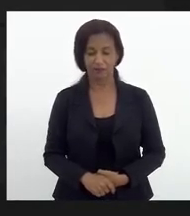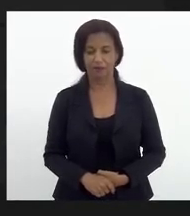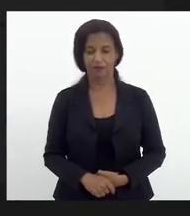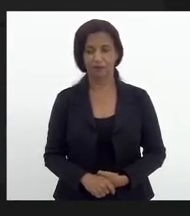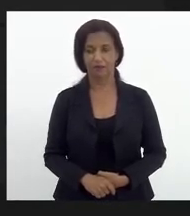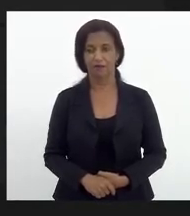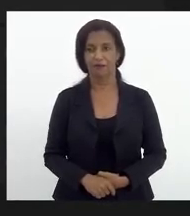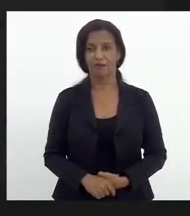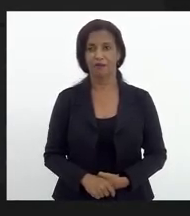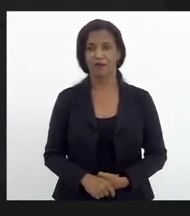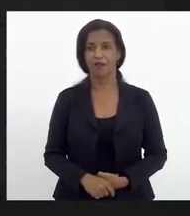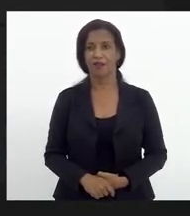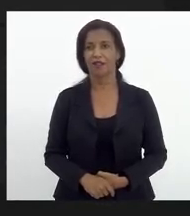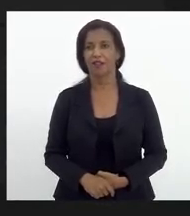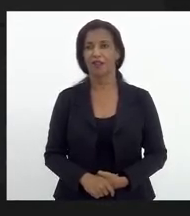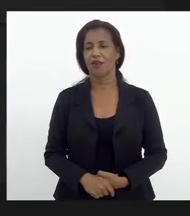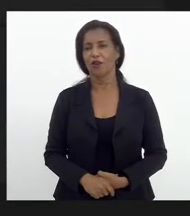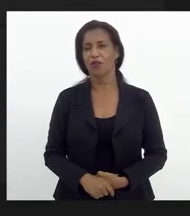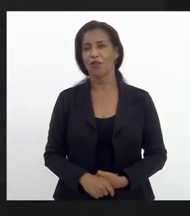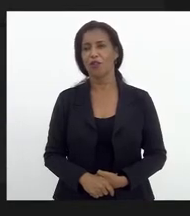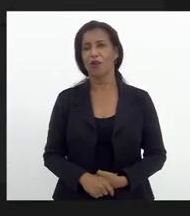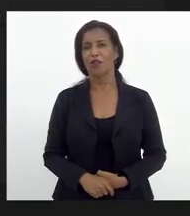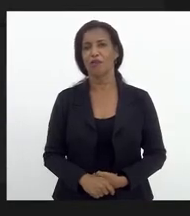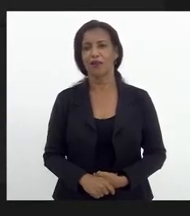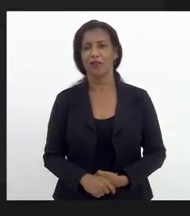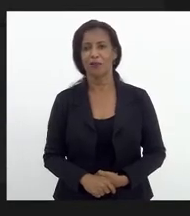Pedi para ligar para ele.